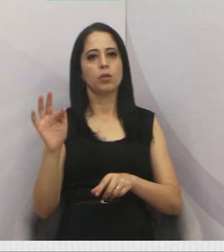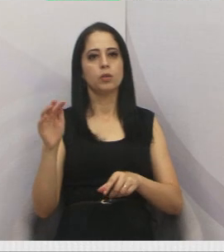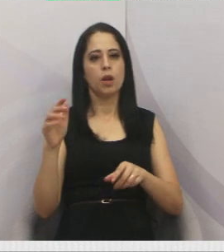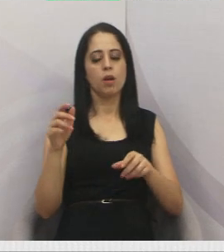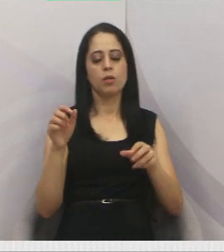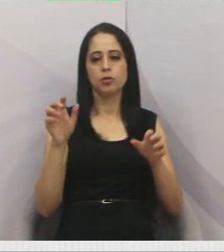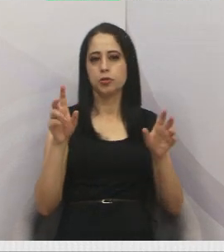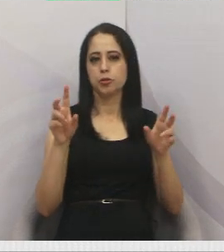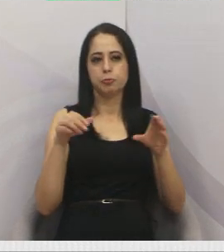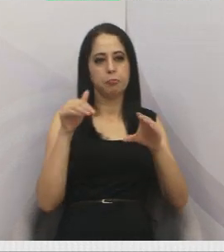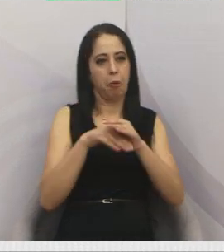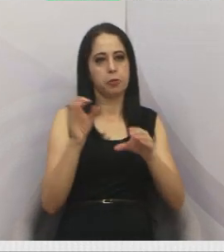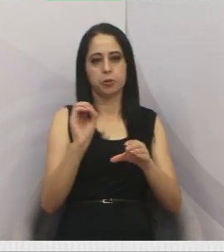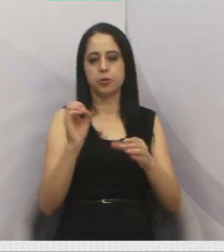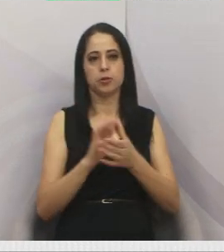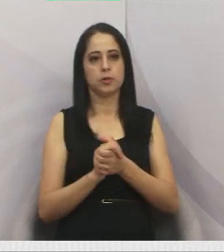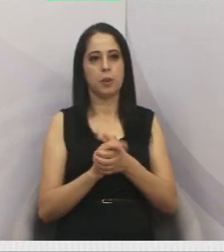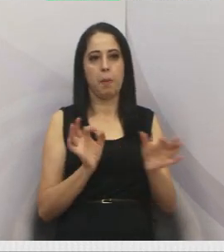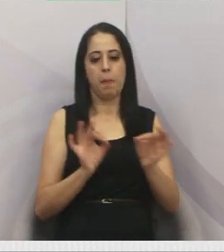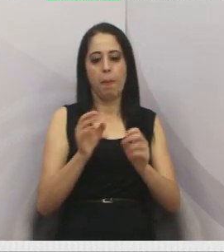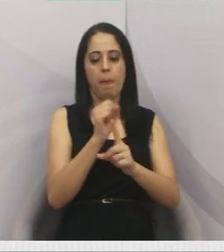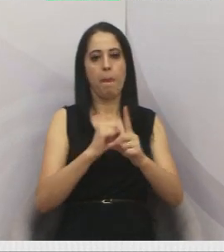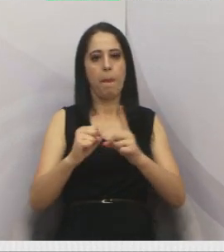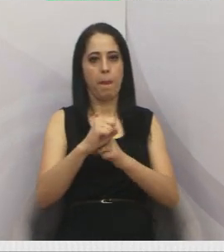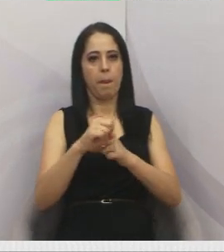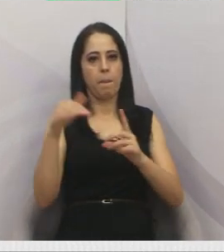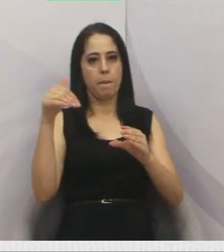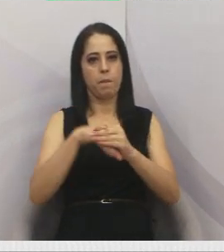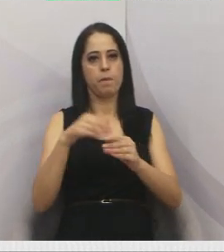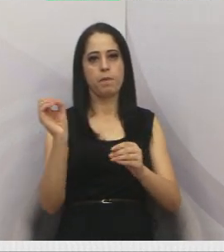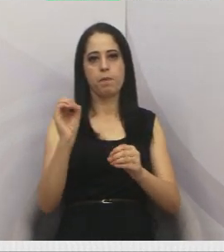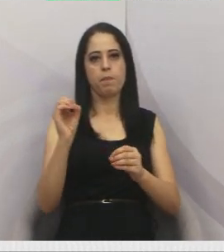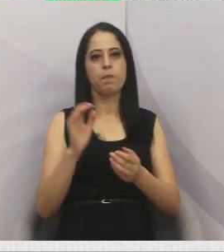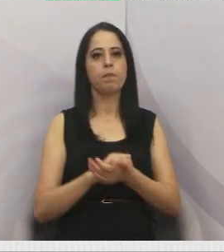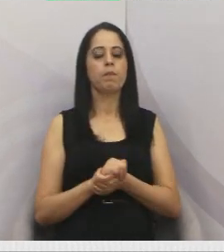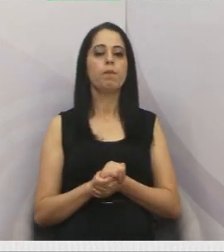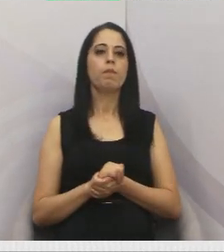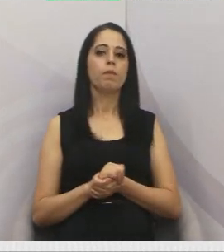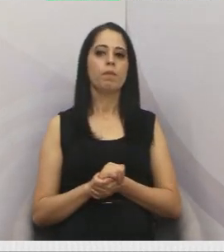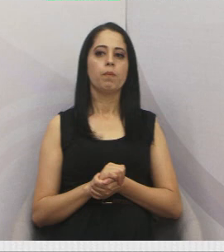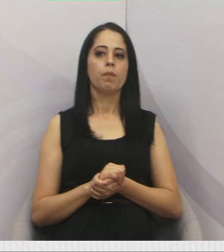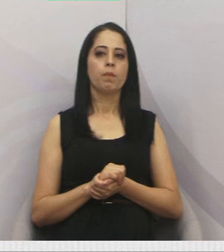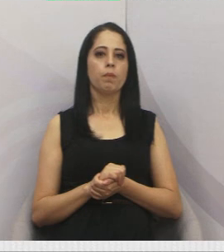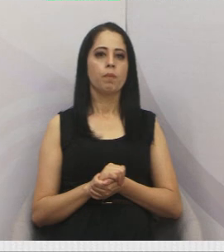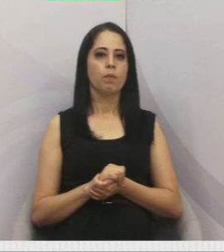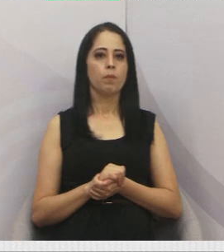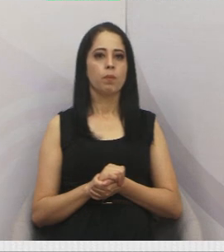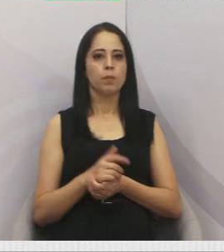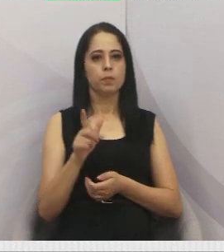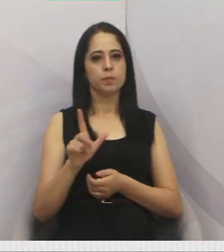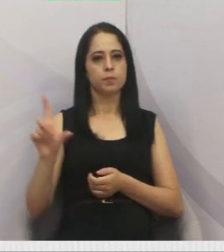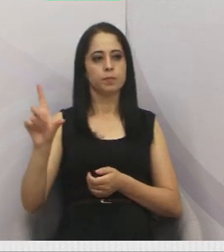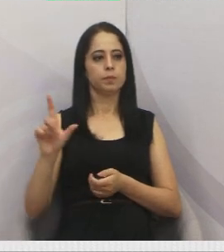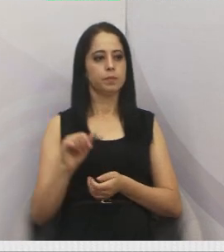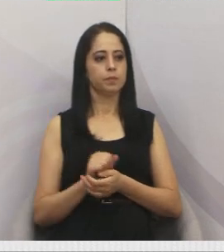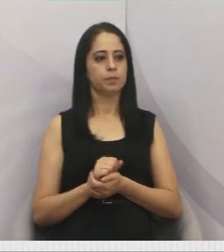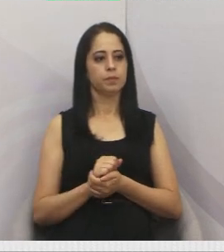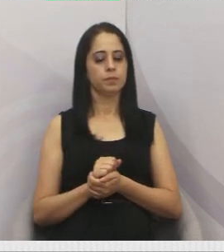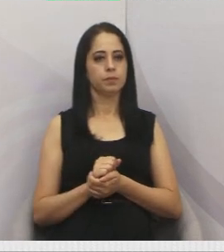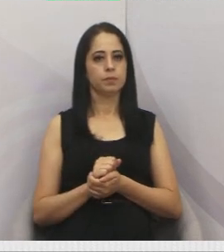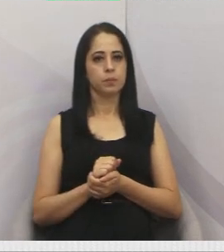branco. Segmento Organização da Sociedade Civil, voto em branco. Próximo voto.